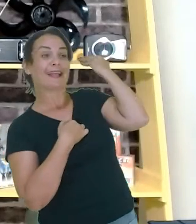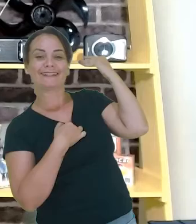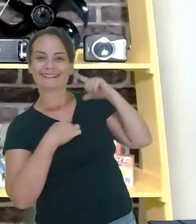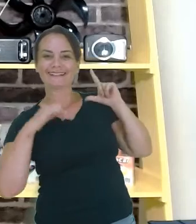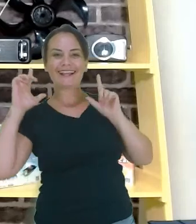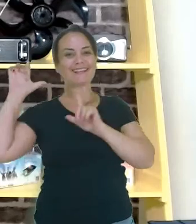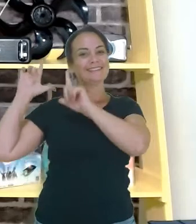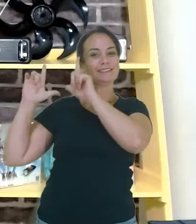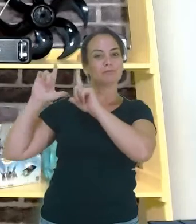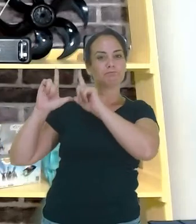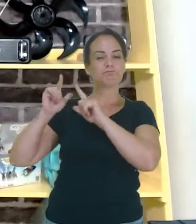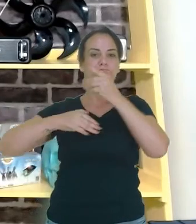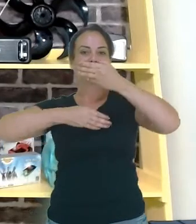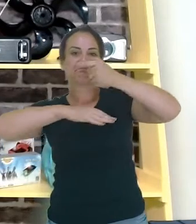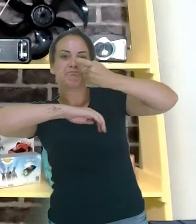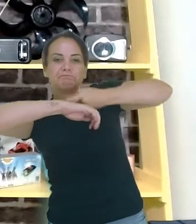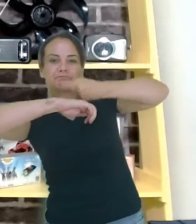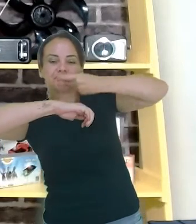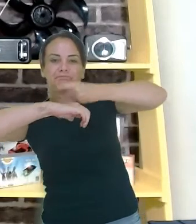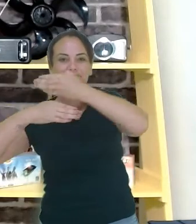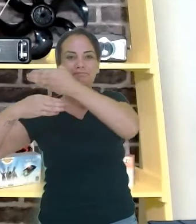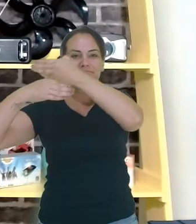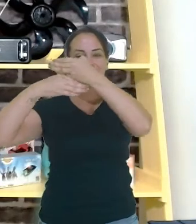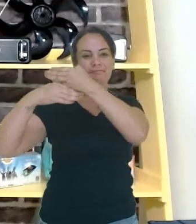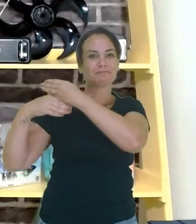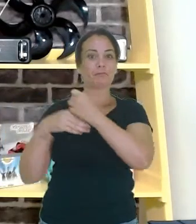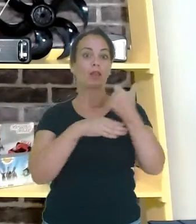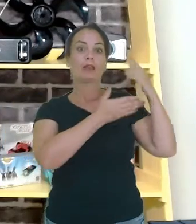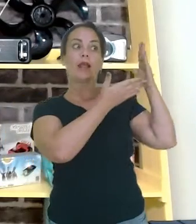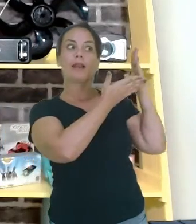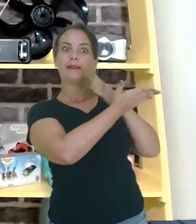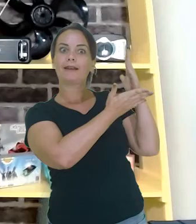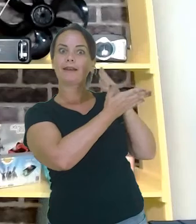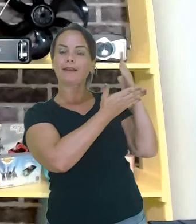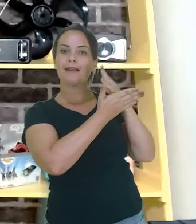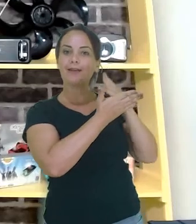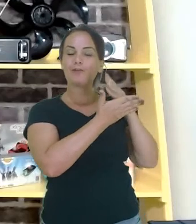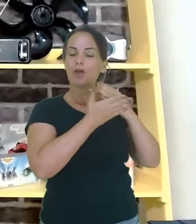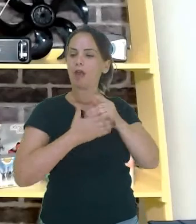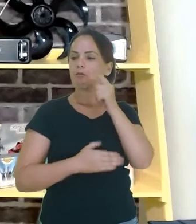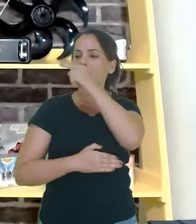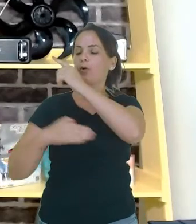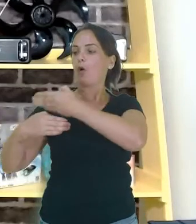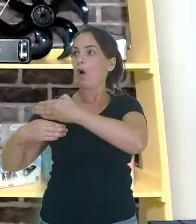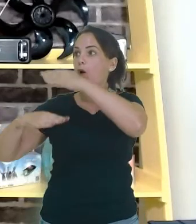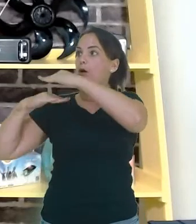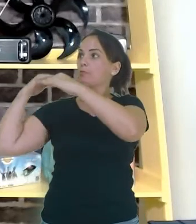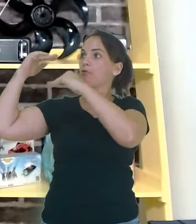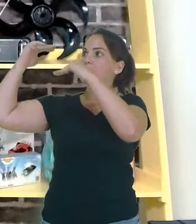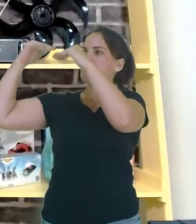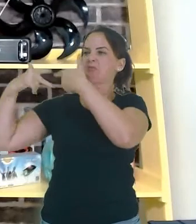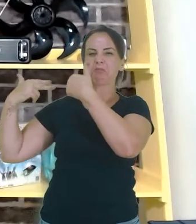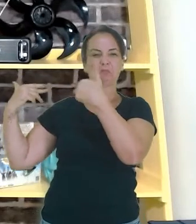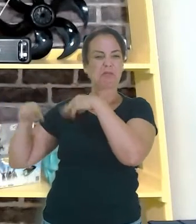cenário, pessoal. É uma parede de tijolinhos, de um lado eu tenho livros. Do outro eu tenho uma estante cheia de bugiganga, mas o que eu